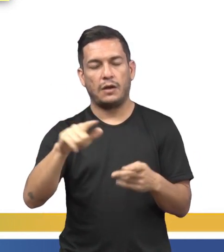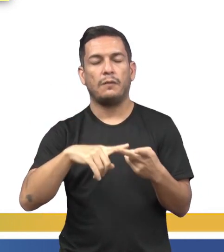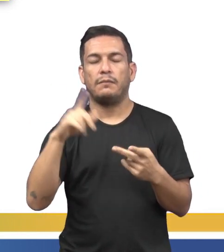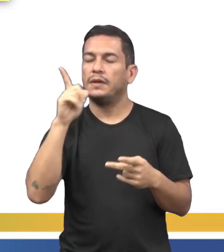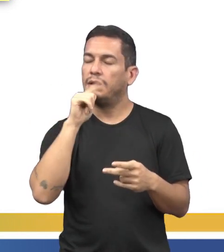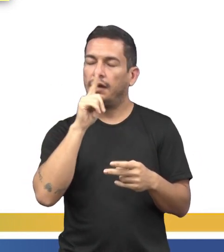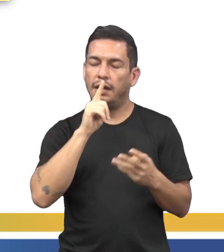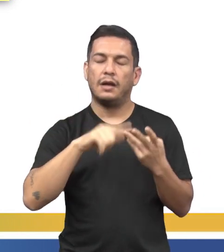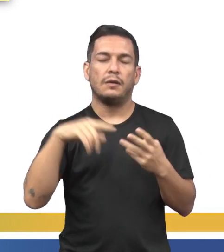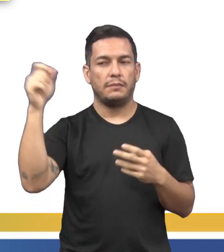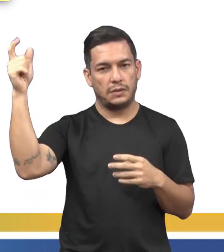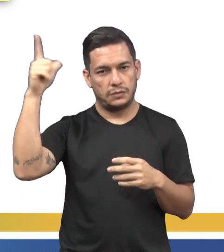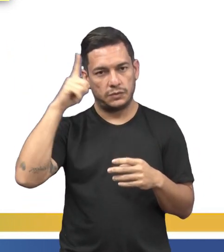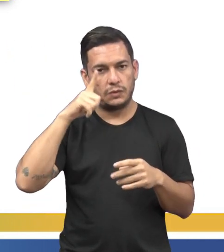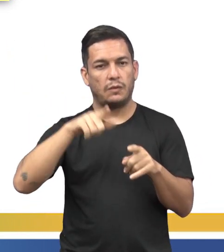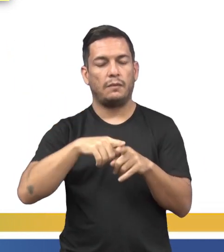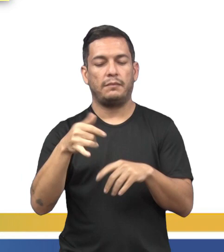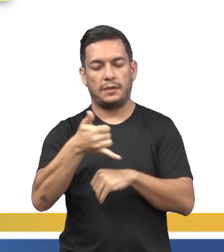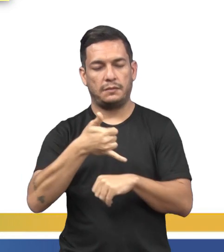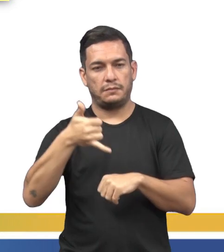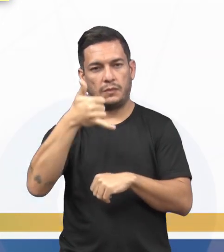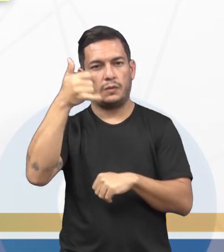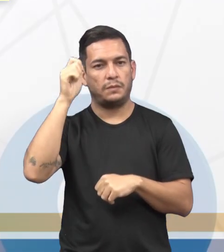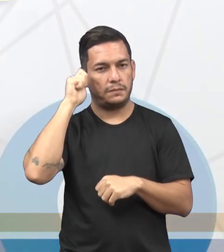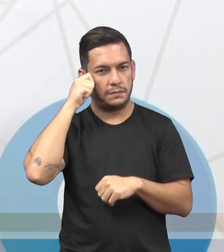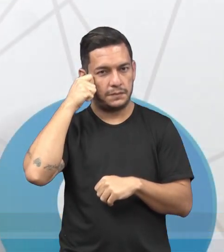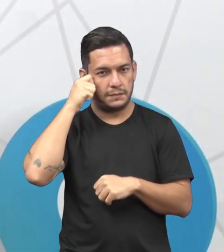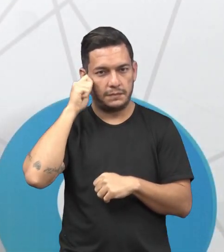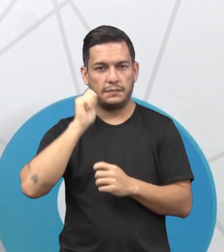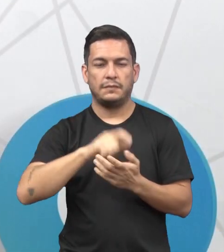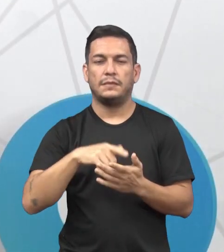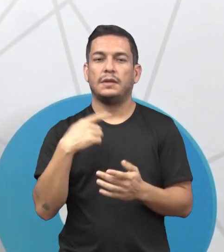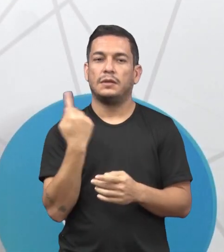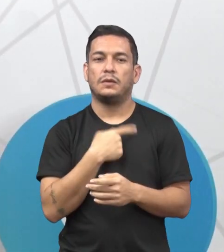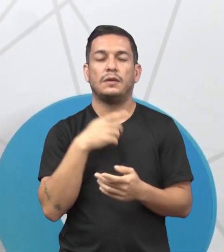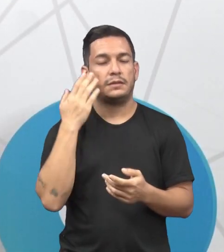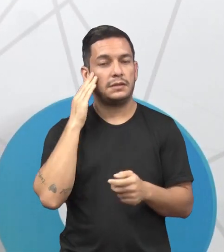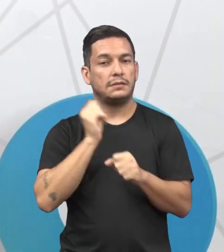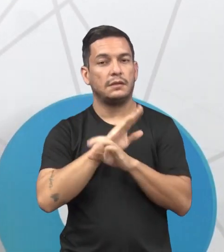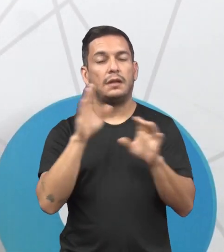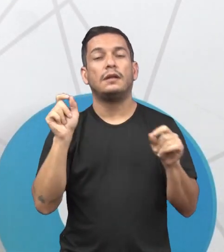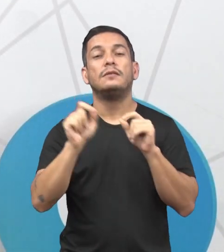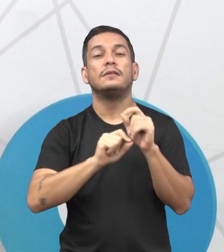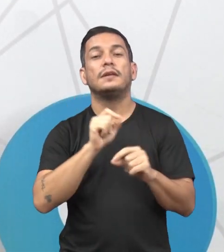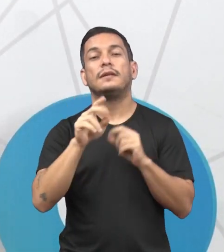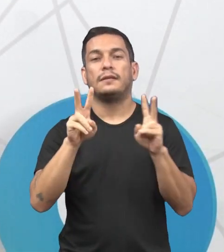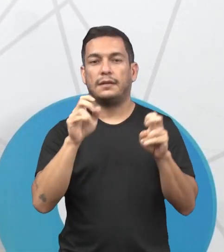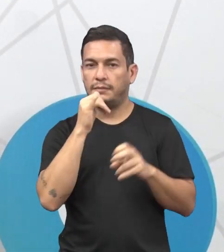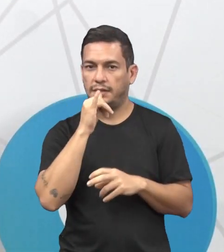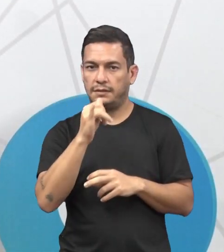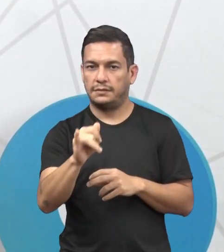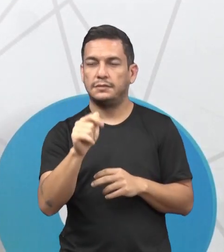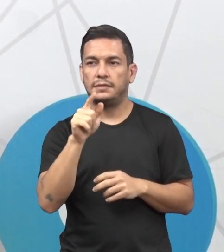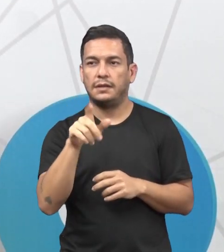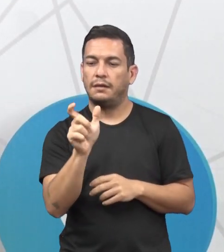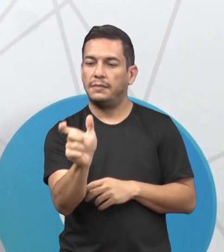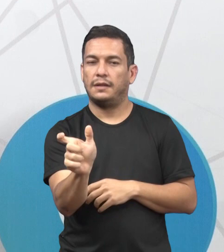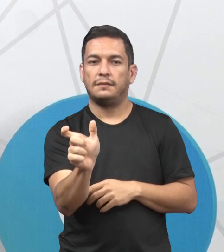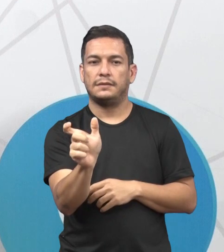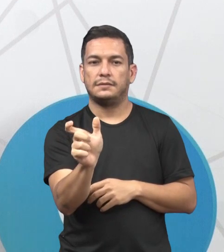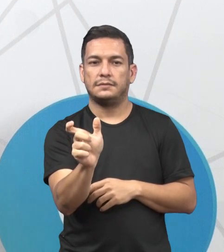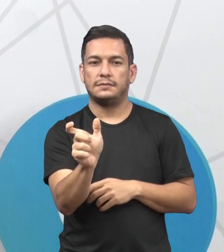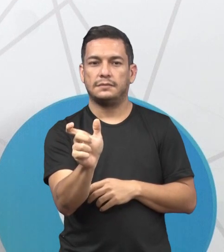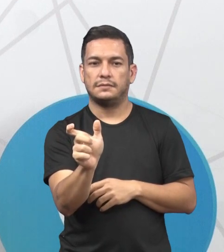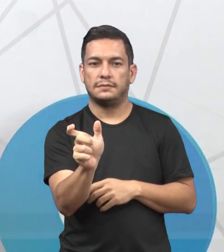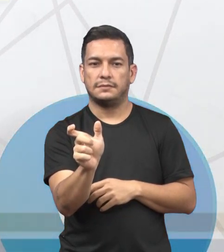sol e pelo petróleo também. Então, são diferentes fontes. Para que a gente entenda um pouco sobre energia, nessa palavra ela vem